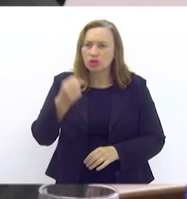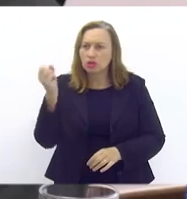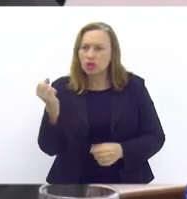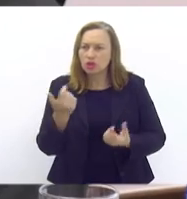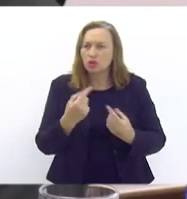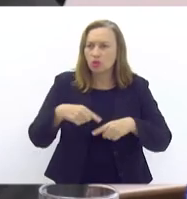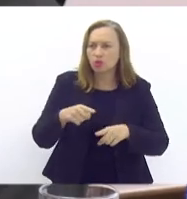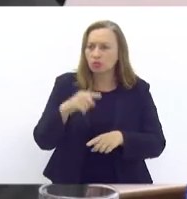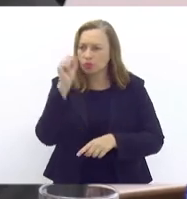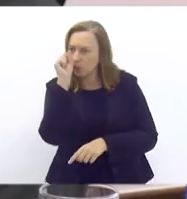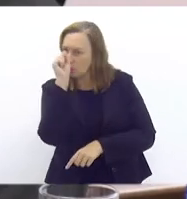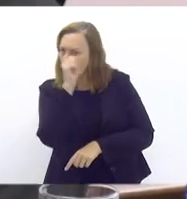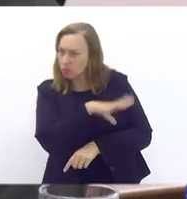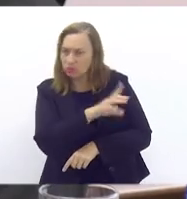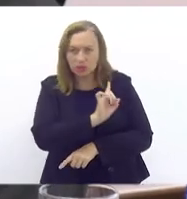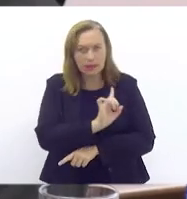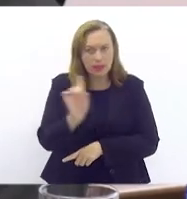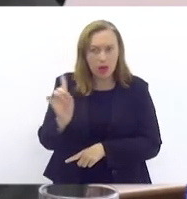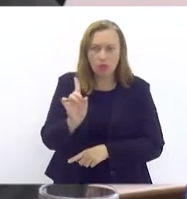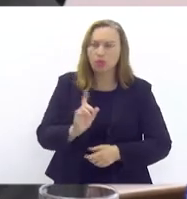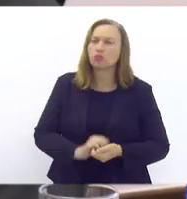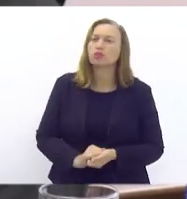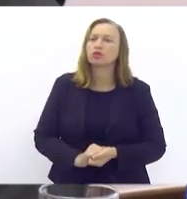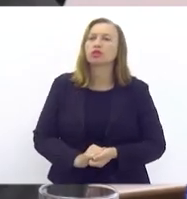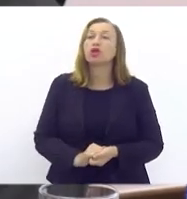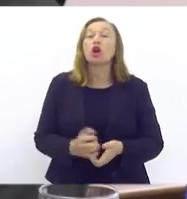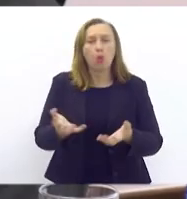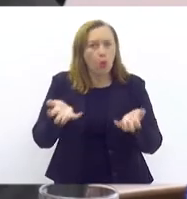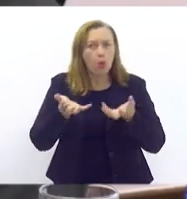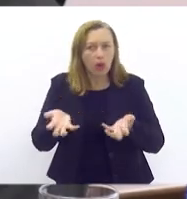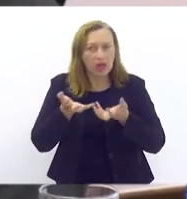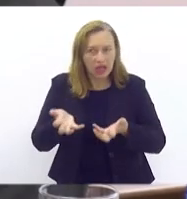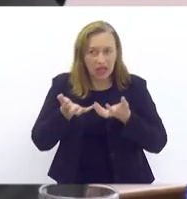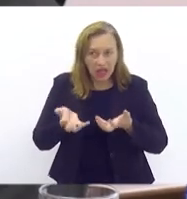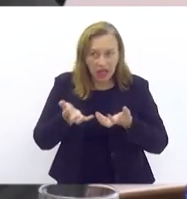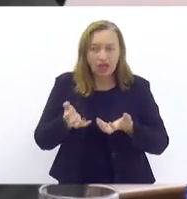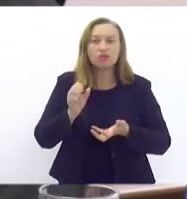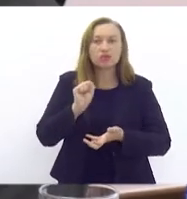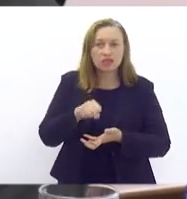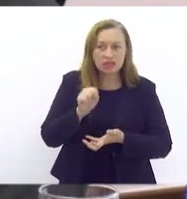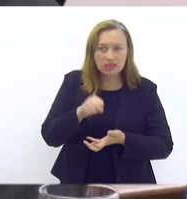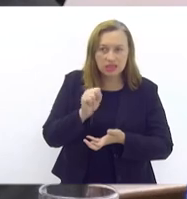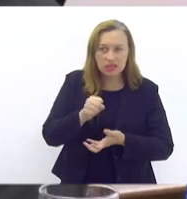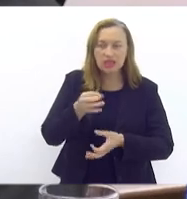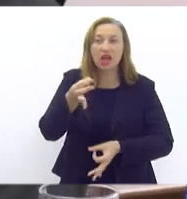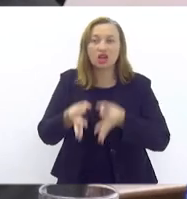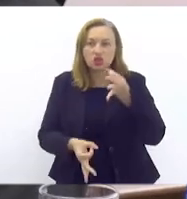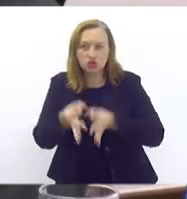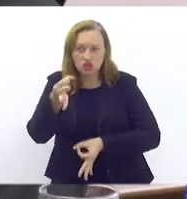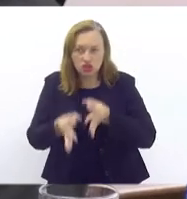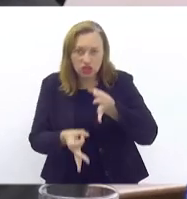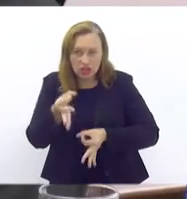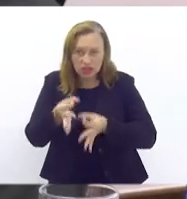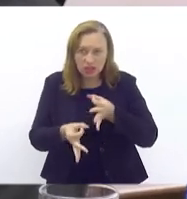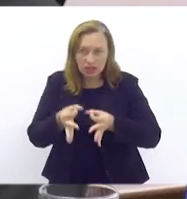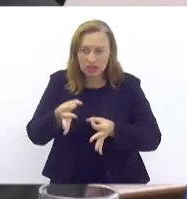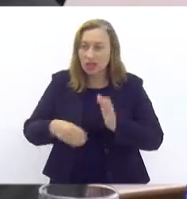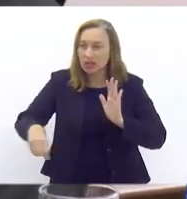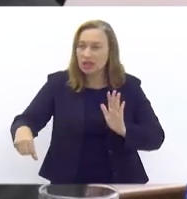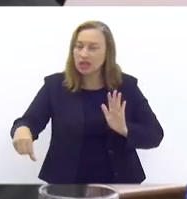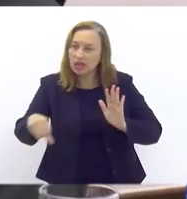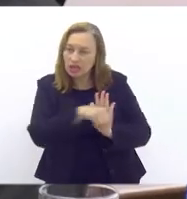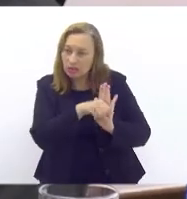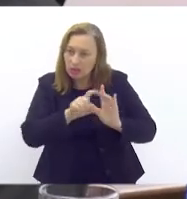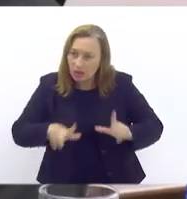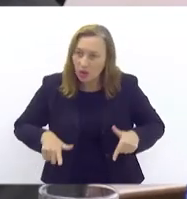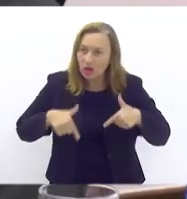autoritarismo do sistema de Justiça Criminal eu quero é democratizar Justiça Criminal de modo a preservar